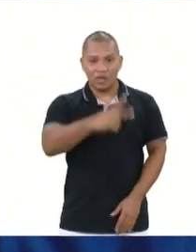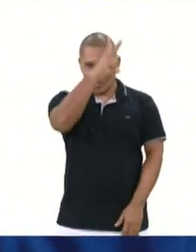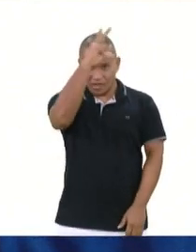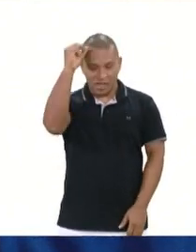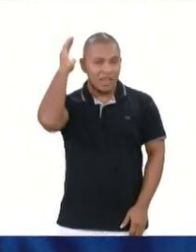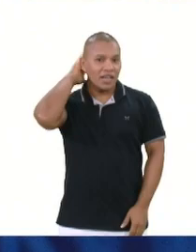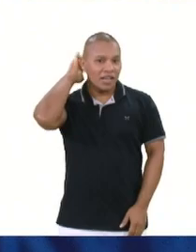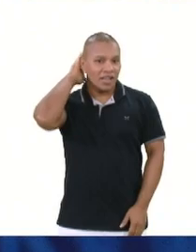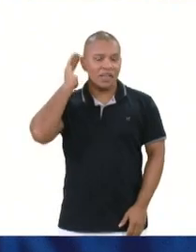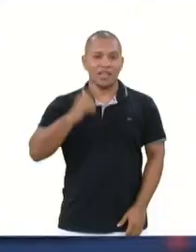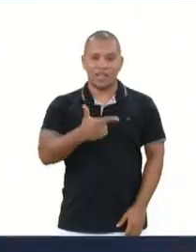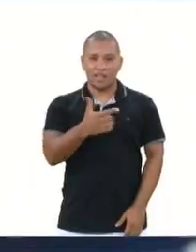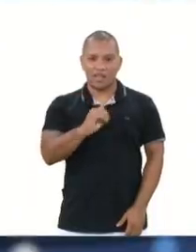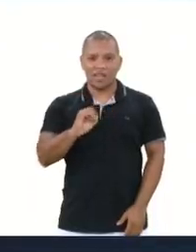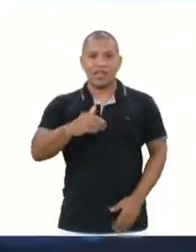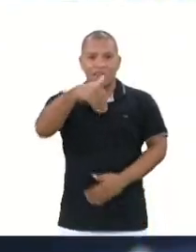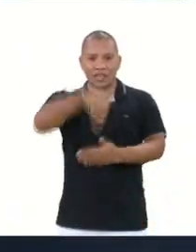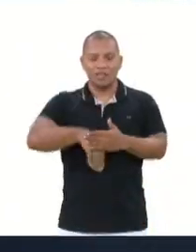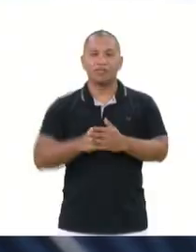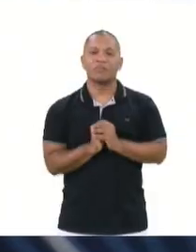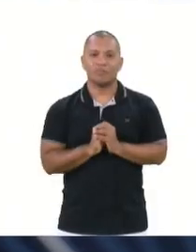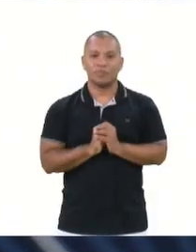eleições 2020.